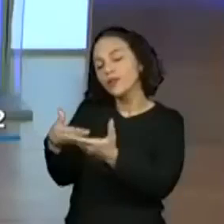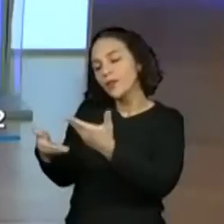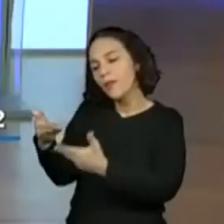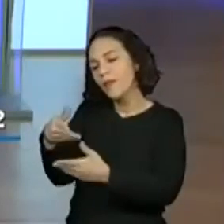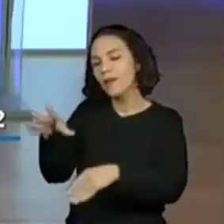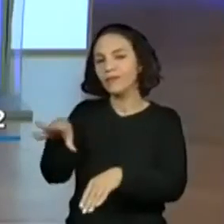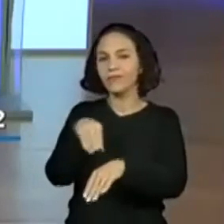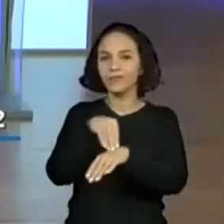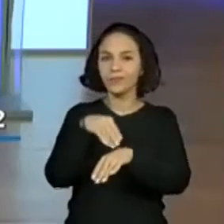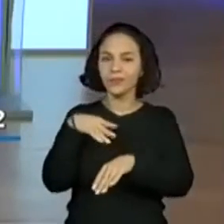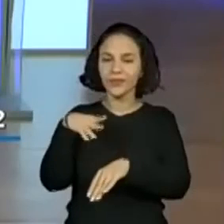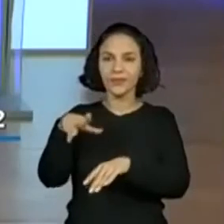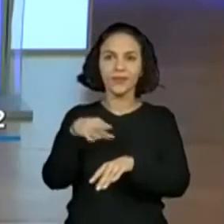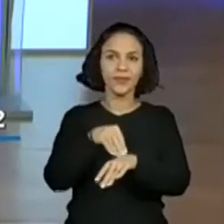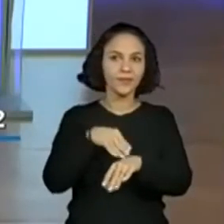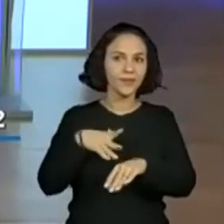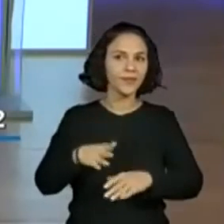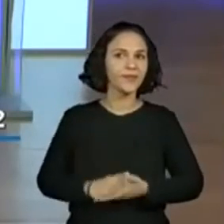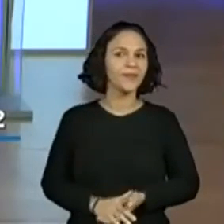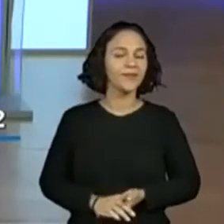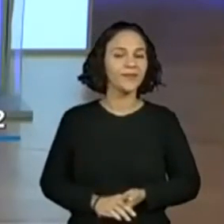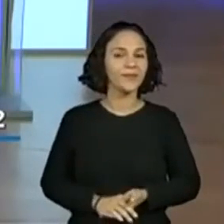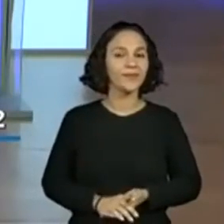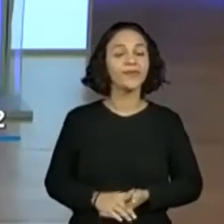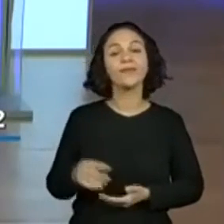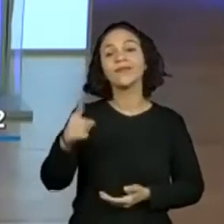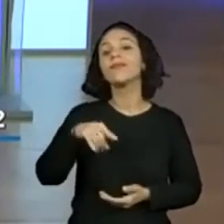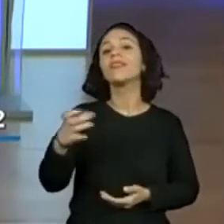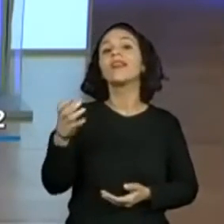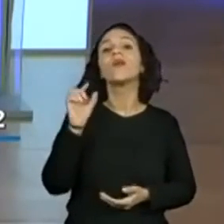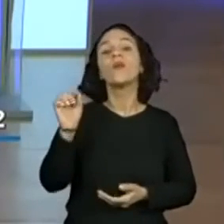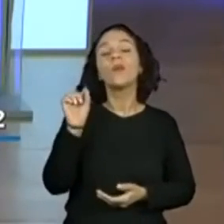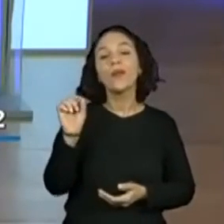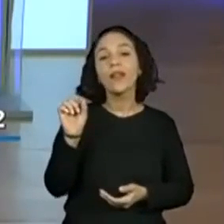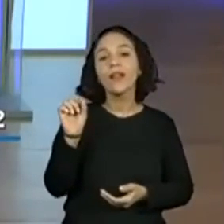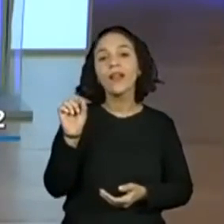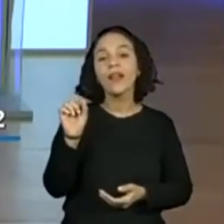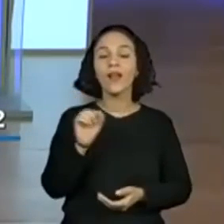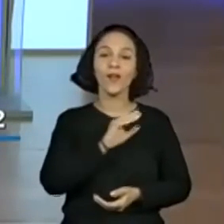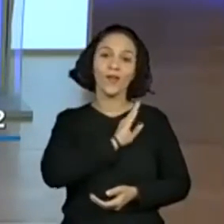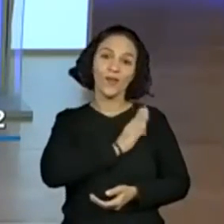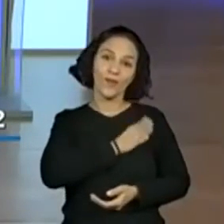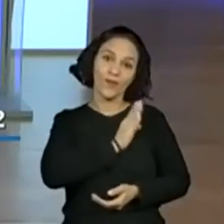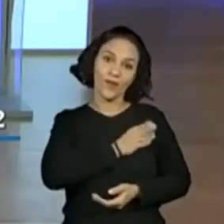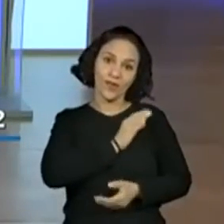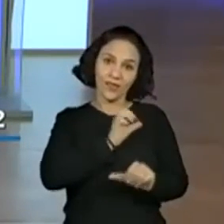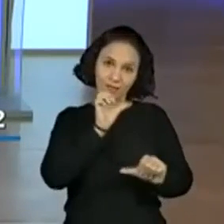Ó, tá todo mundo torcendo e querendo um final que ele tenha ali o coração